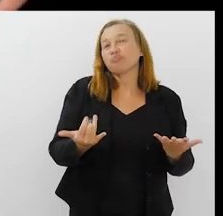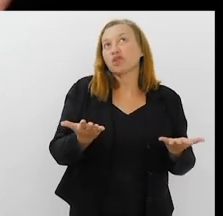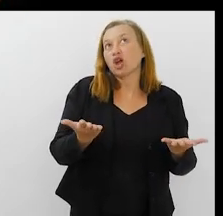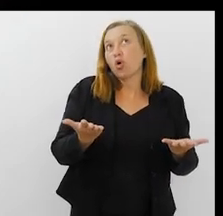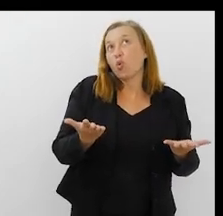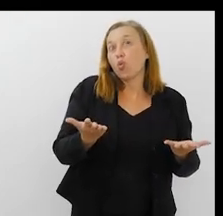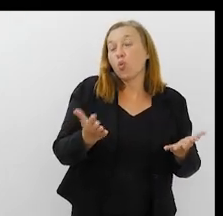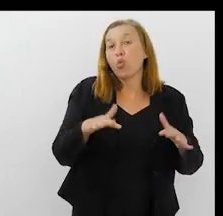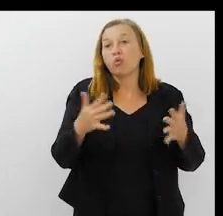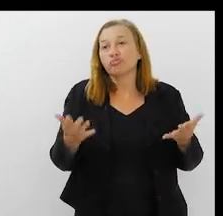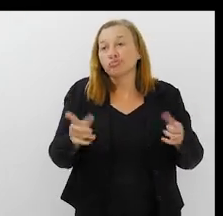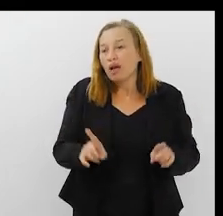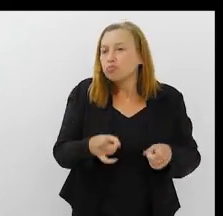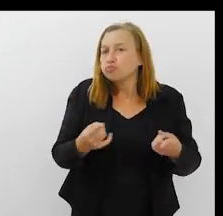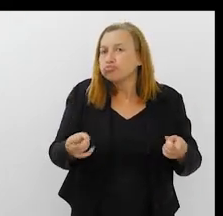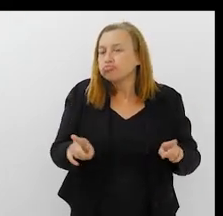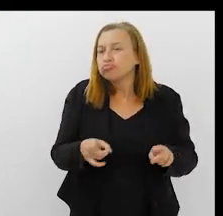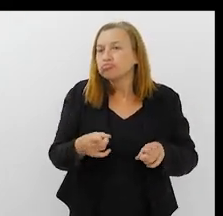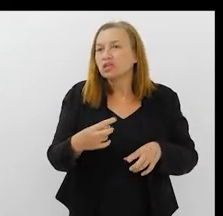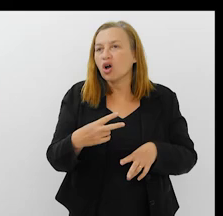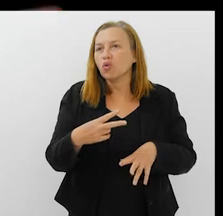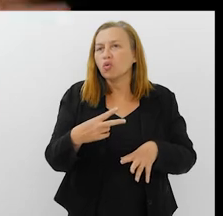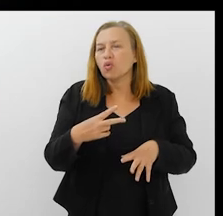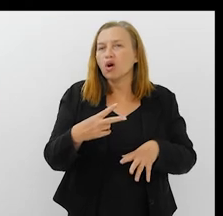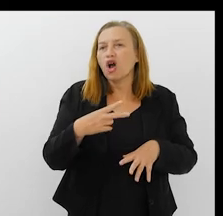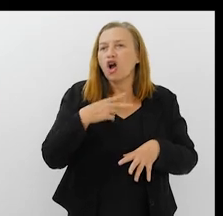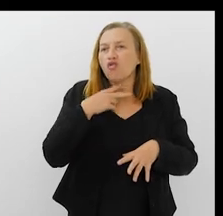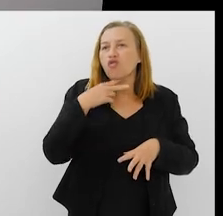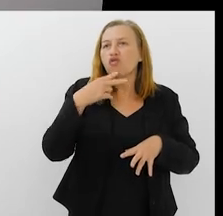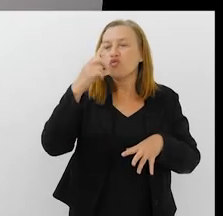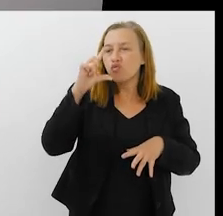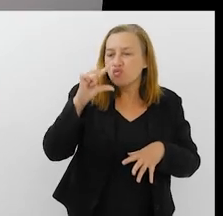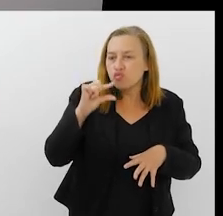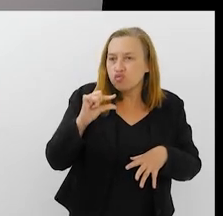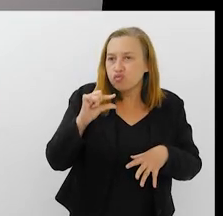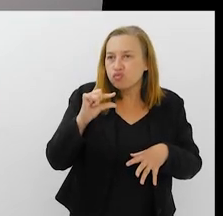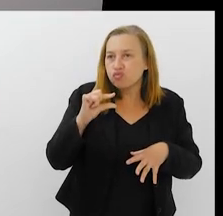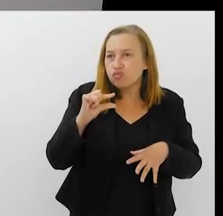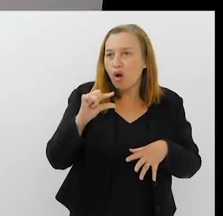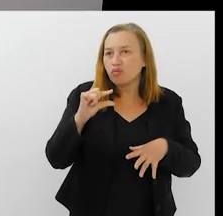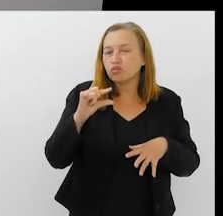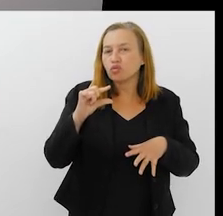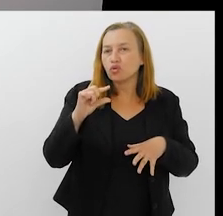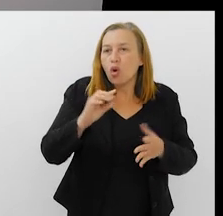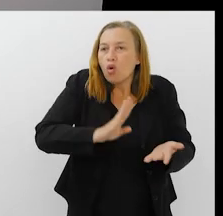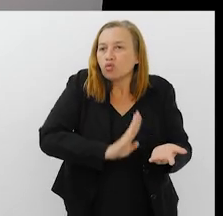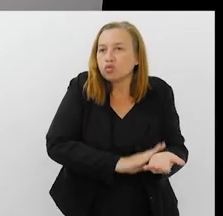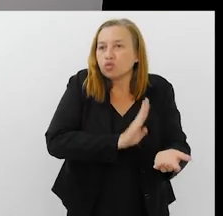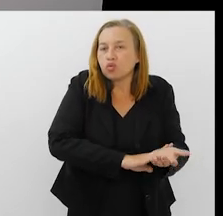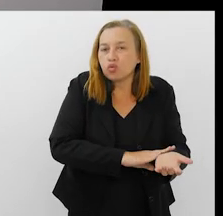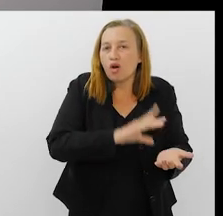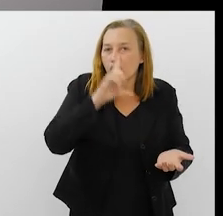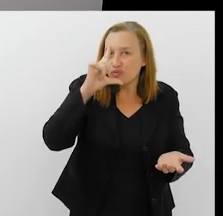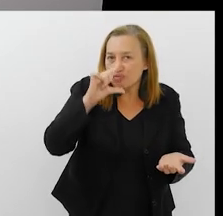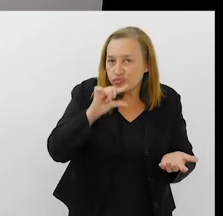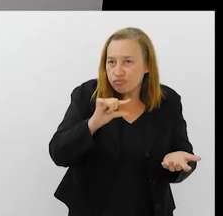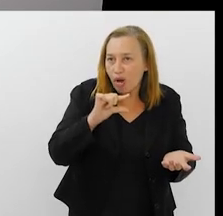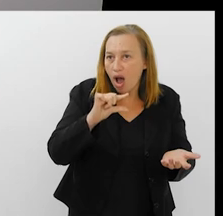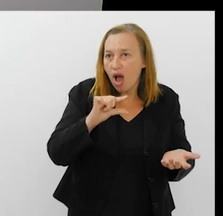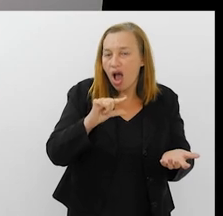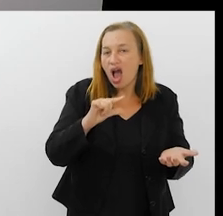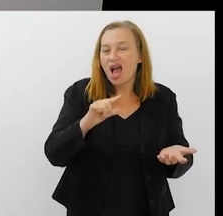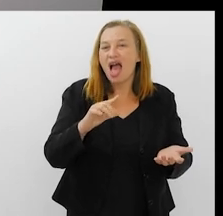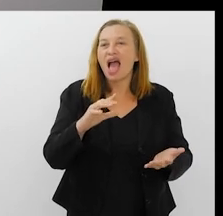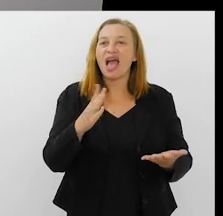mais melancólica. Mais... E na hora de desenhar, você bota mais frios. Vocês total. Dois, vocês botam música sempre? Eu